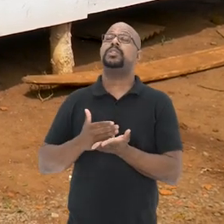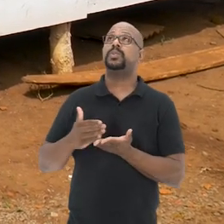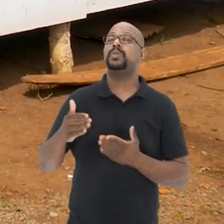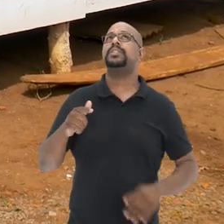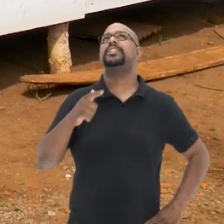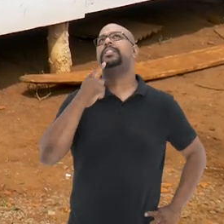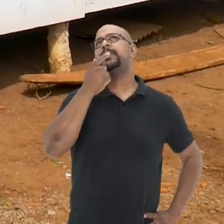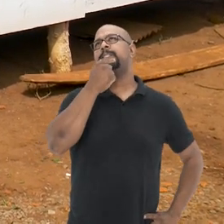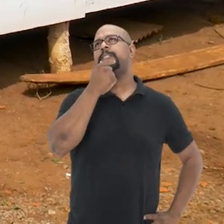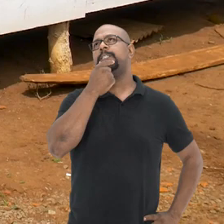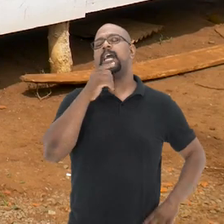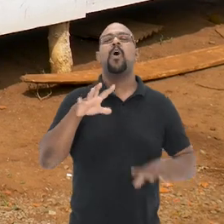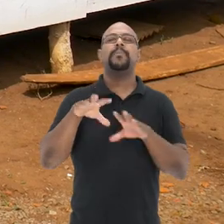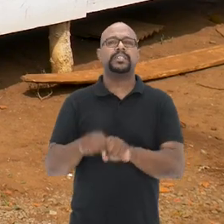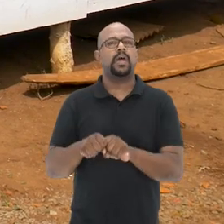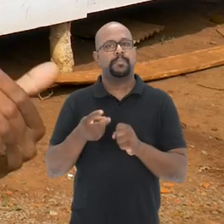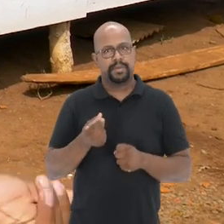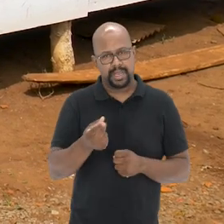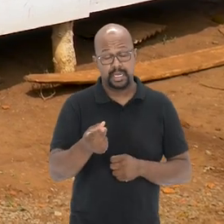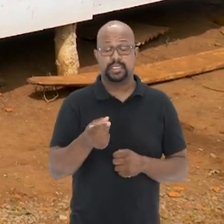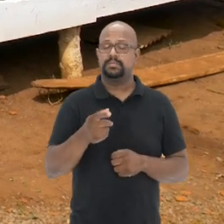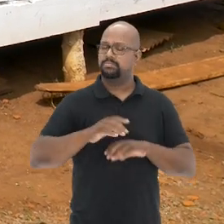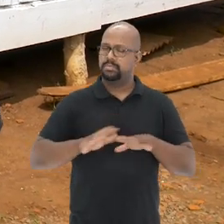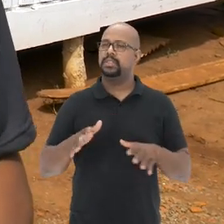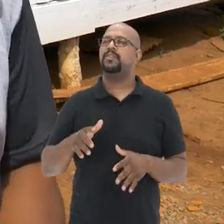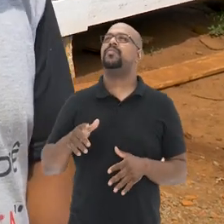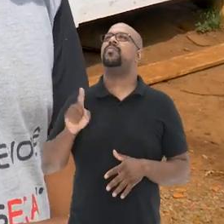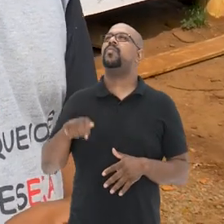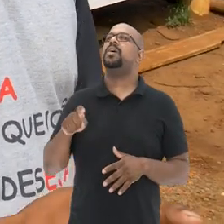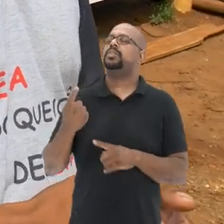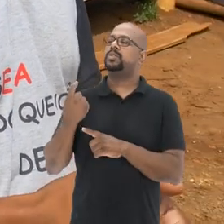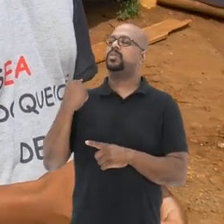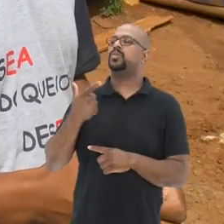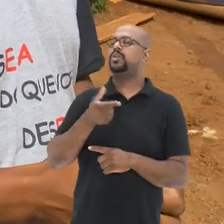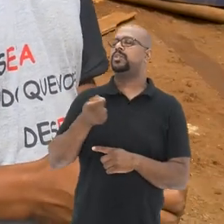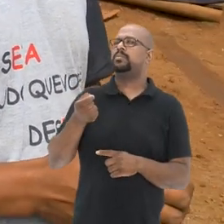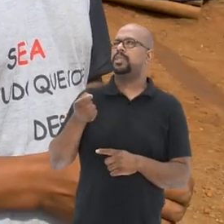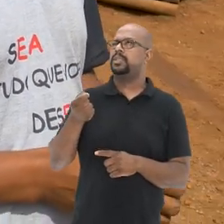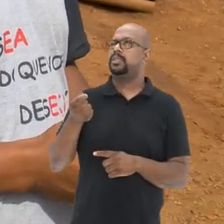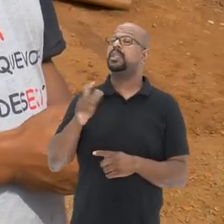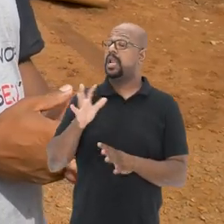iniciou-se a ocupação permanente mesmo, aconteceu desde